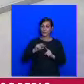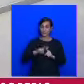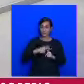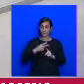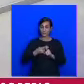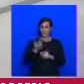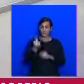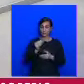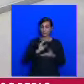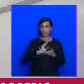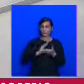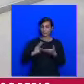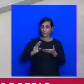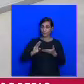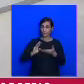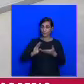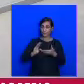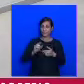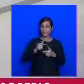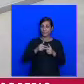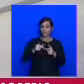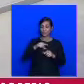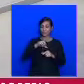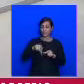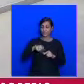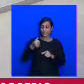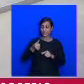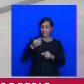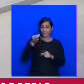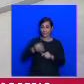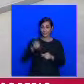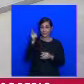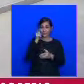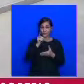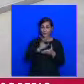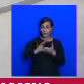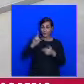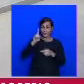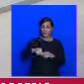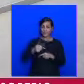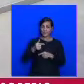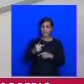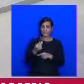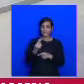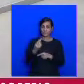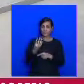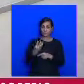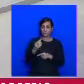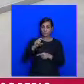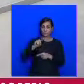da Dupla Sena o valor que será dividido entre os acertadores dos seis números será de 724.000